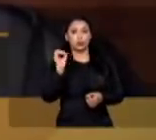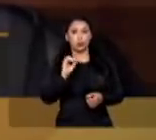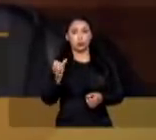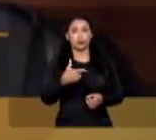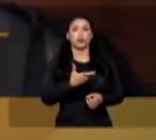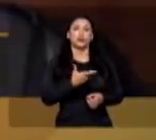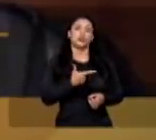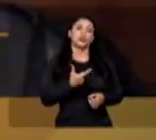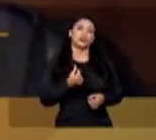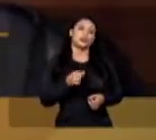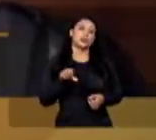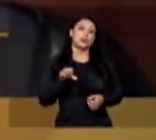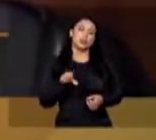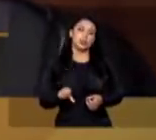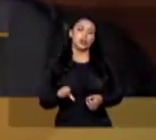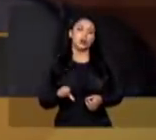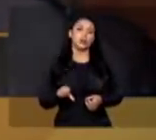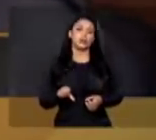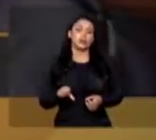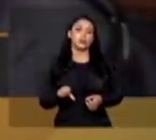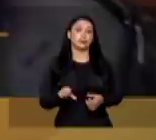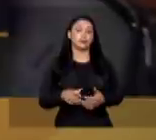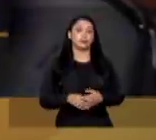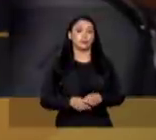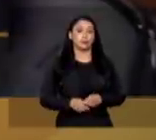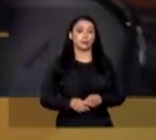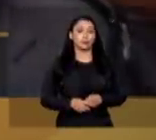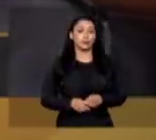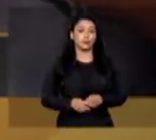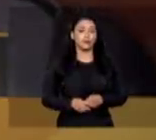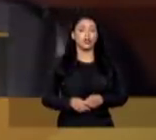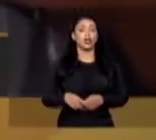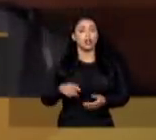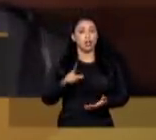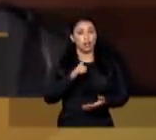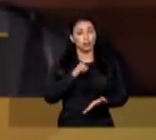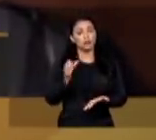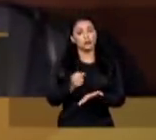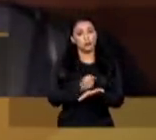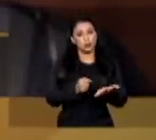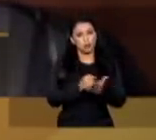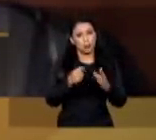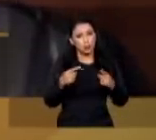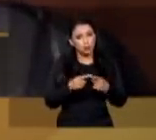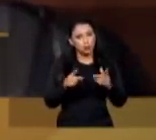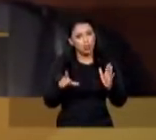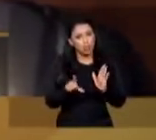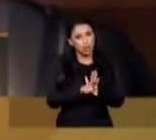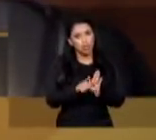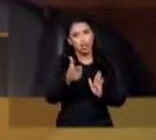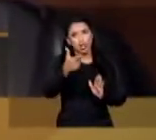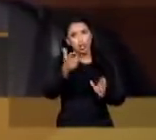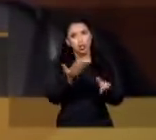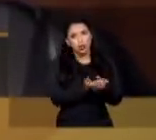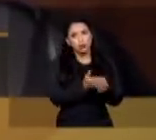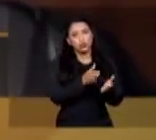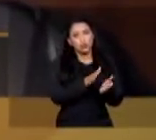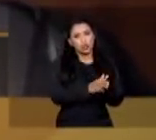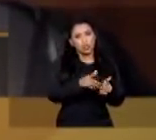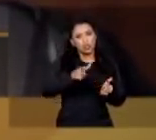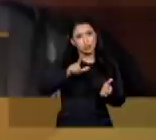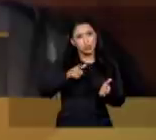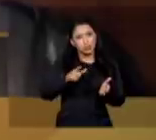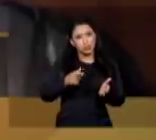outubro de 2019. Além desse fundamento legal e em precedentes, também assento